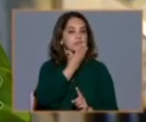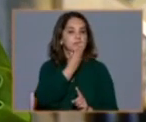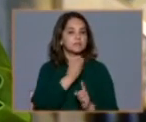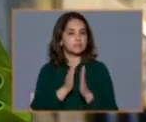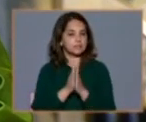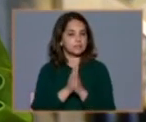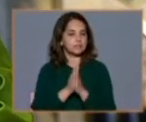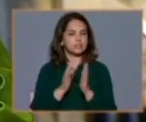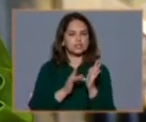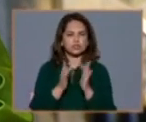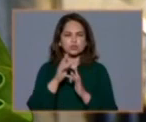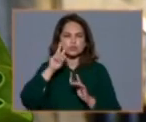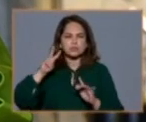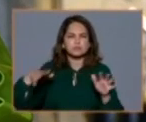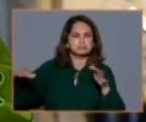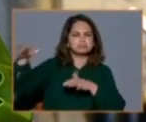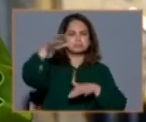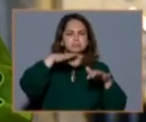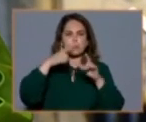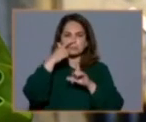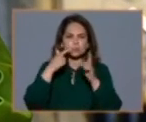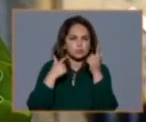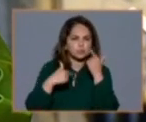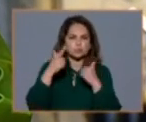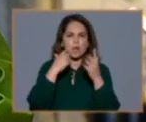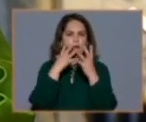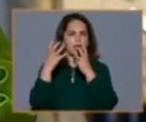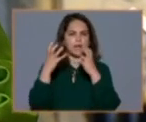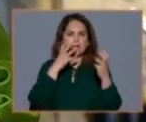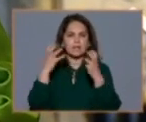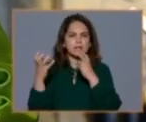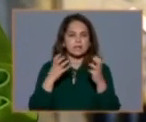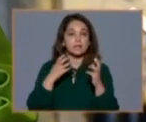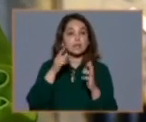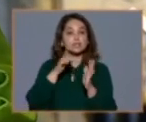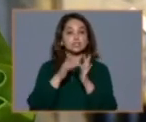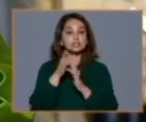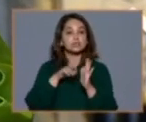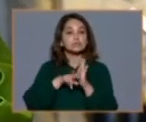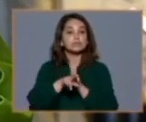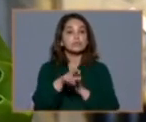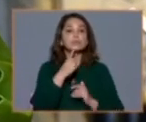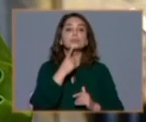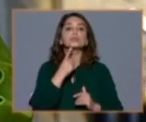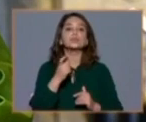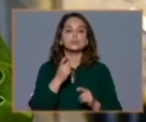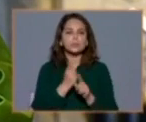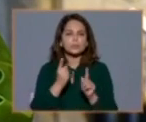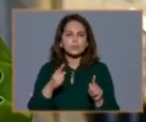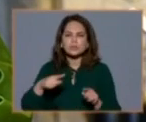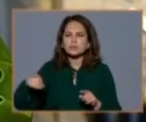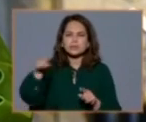alvoroço, com gente que chorava e gritava. Ao entrar, perguntou-lhes: por que todo